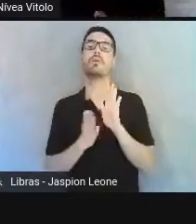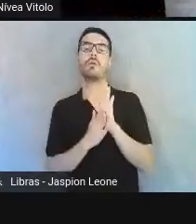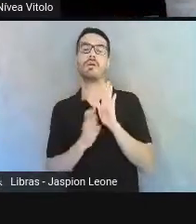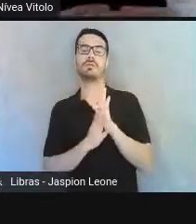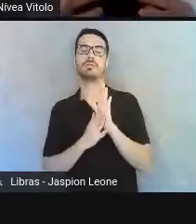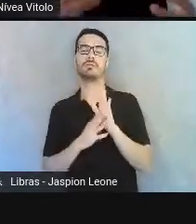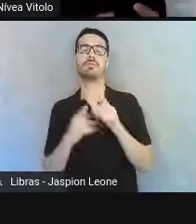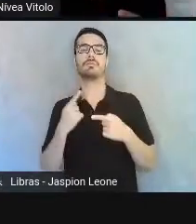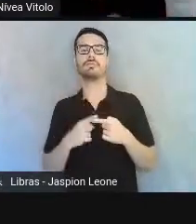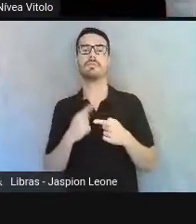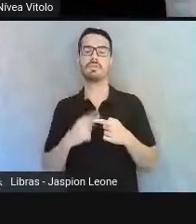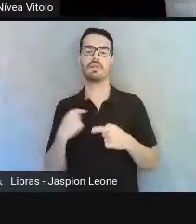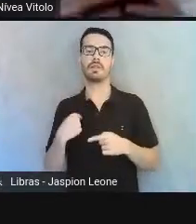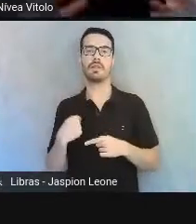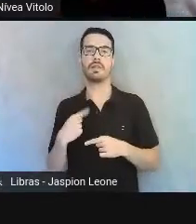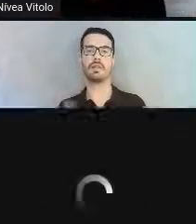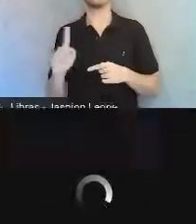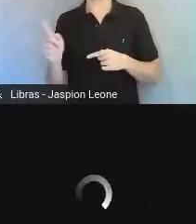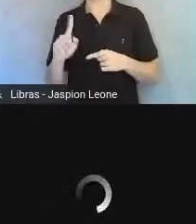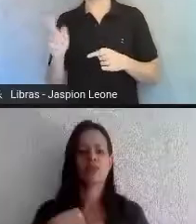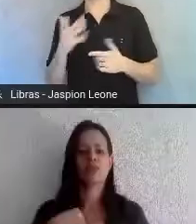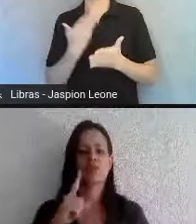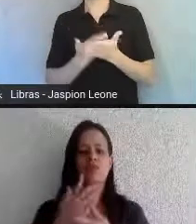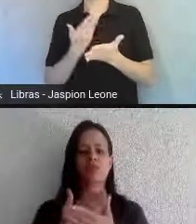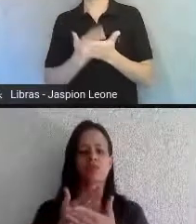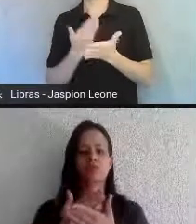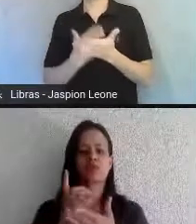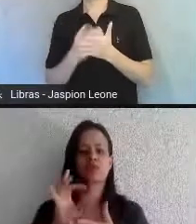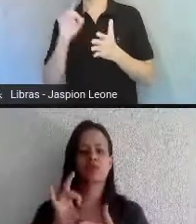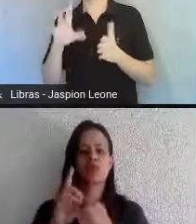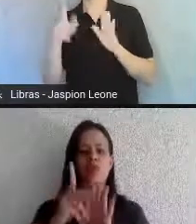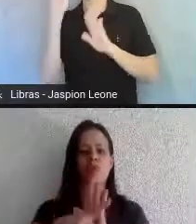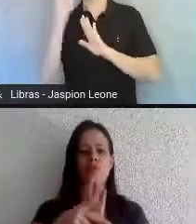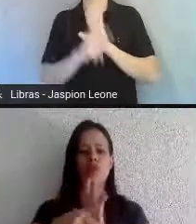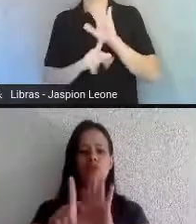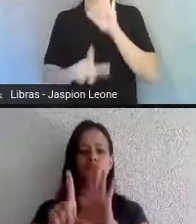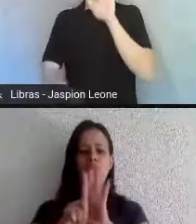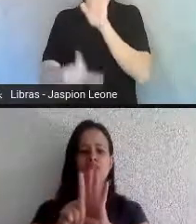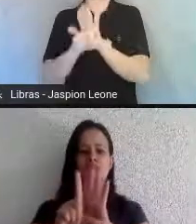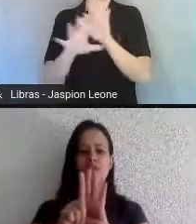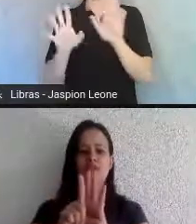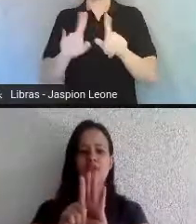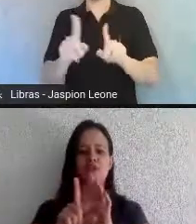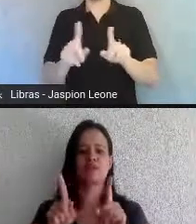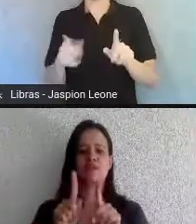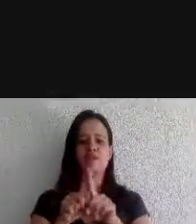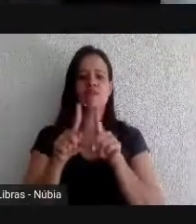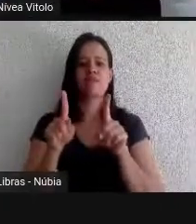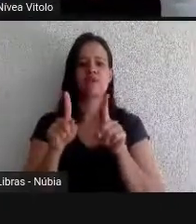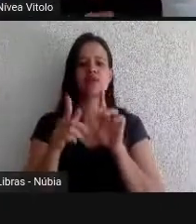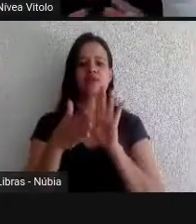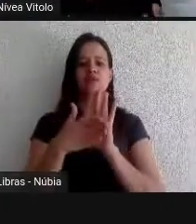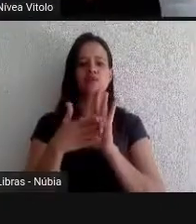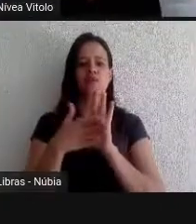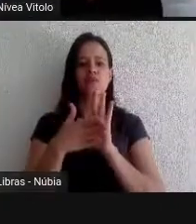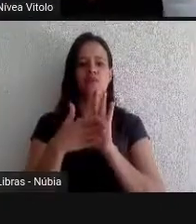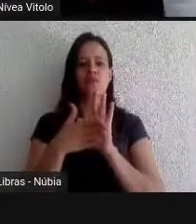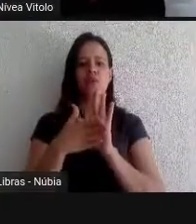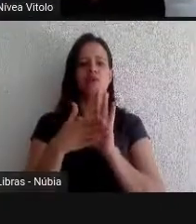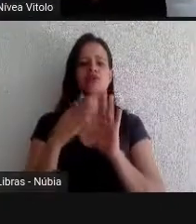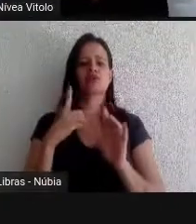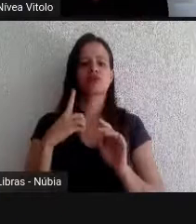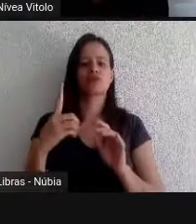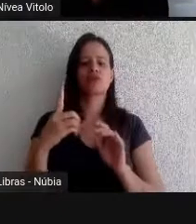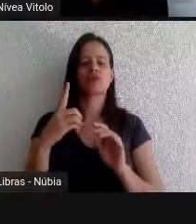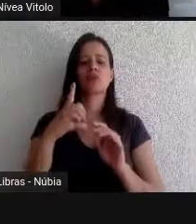eu não estudei somente os projetos de lei, mas propostas de emenda constitucional, medidas